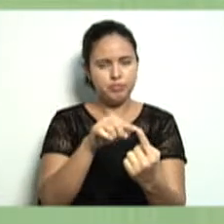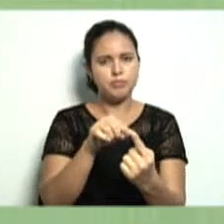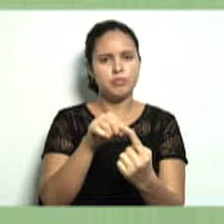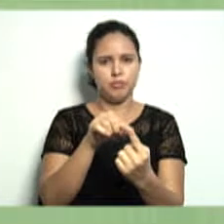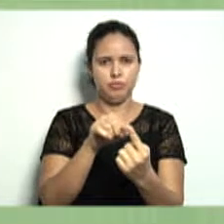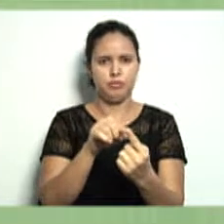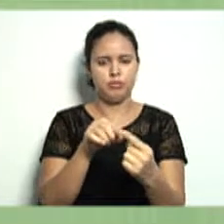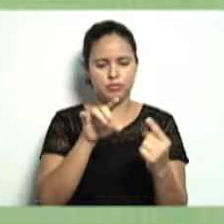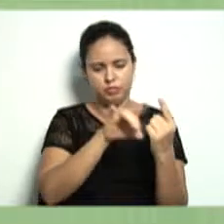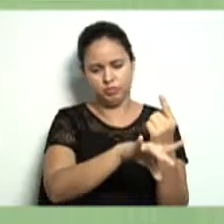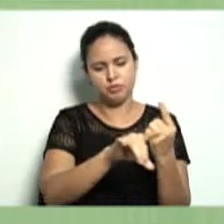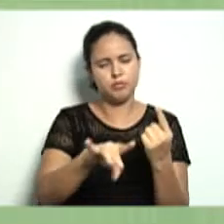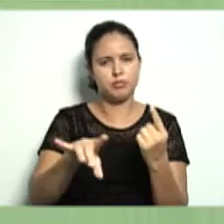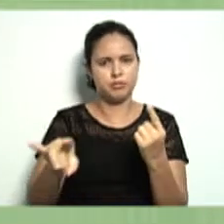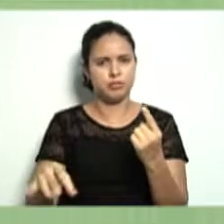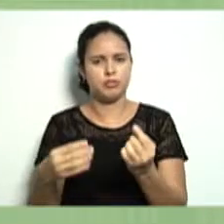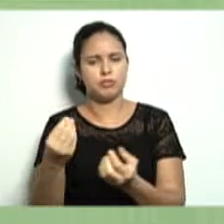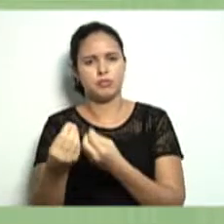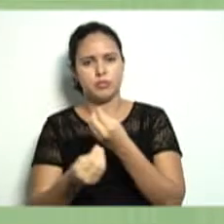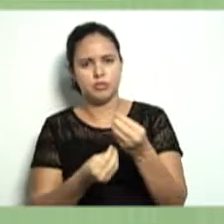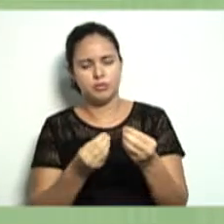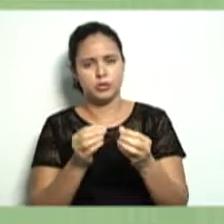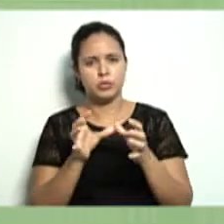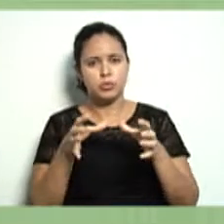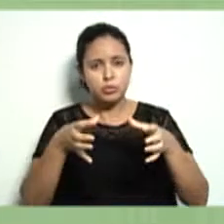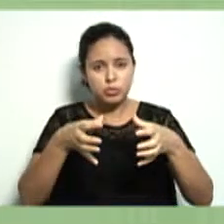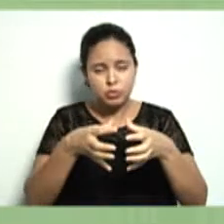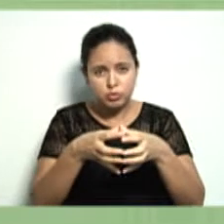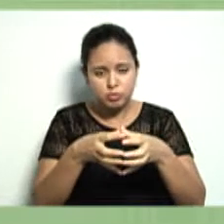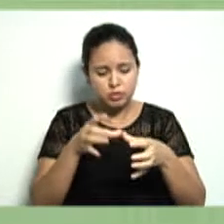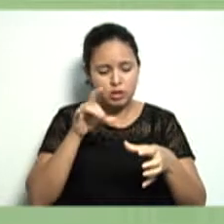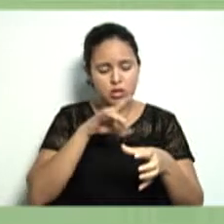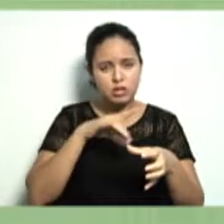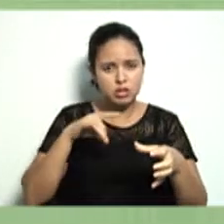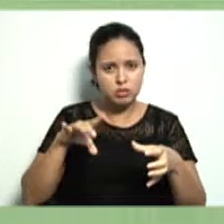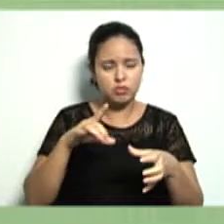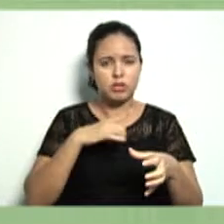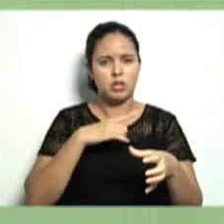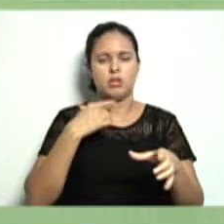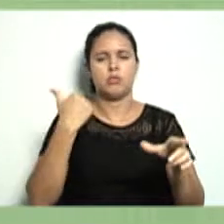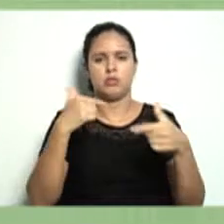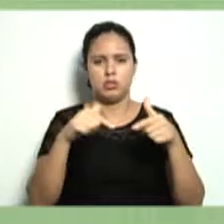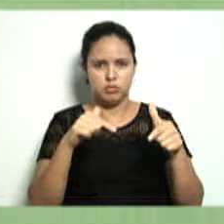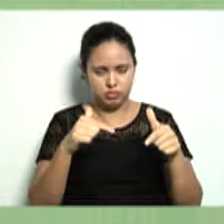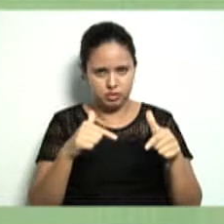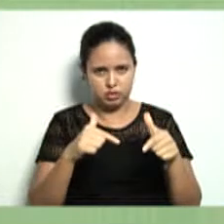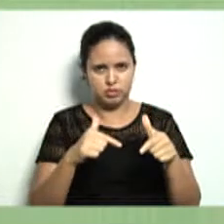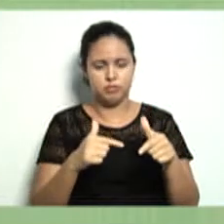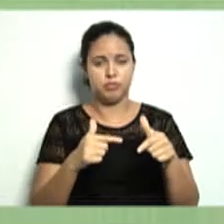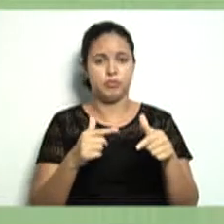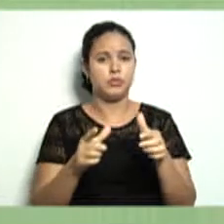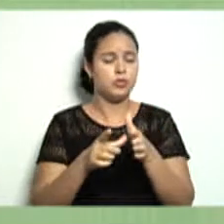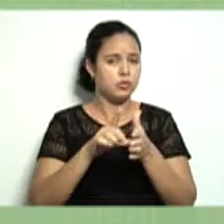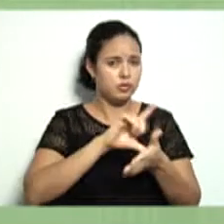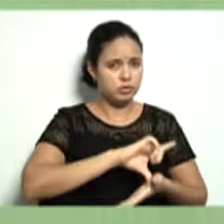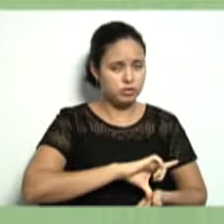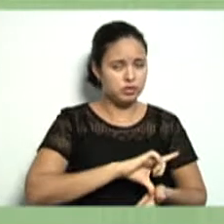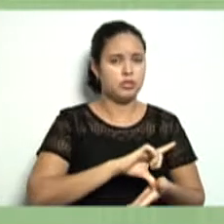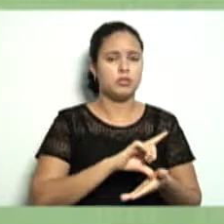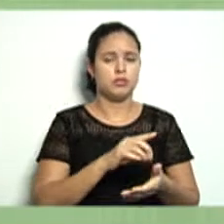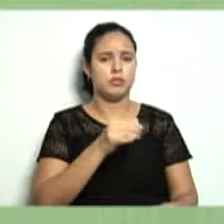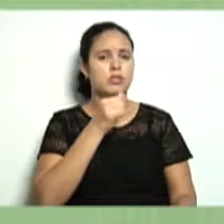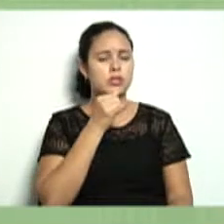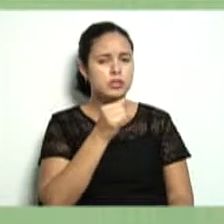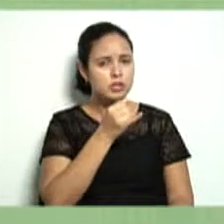bem definidas. Na equipe, cada um vai ter uma função. Vou voltar aqui no meu exemplo lá do